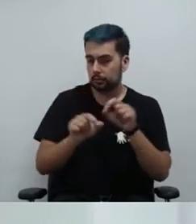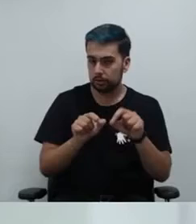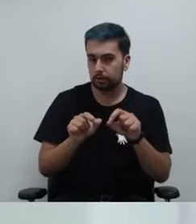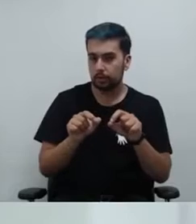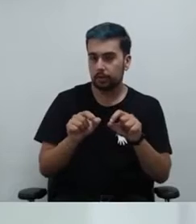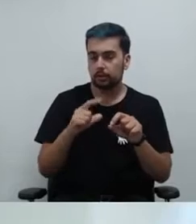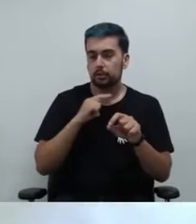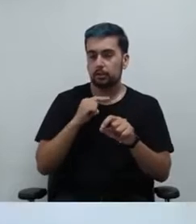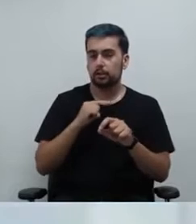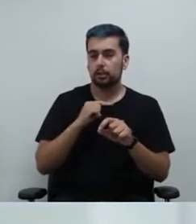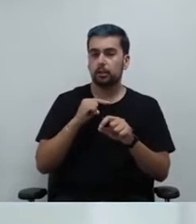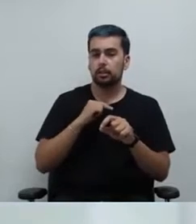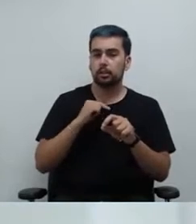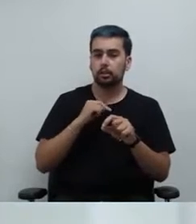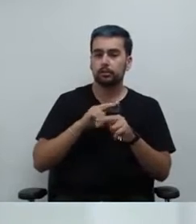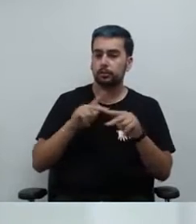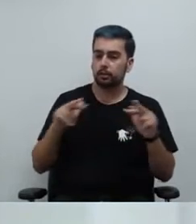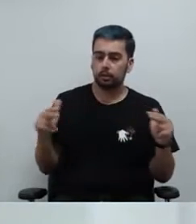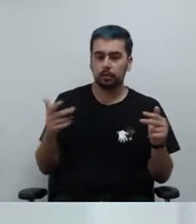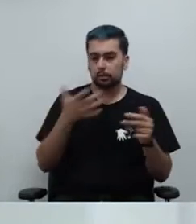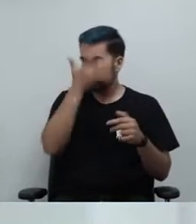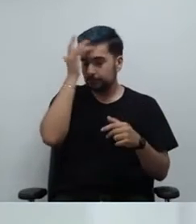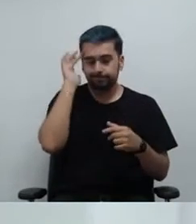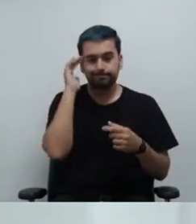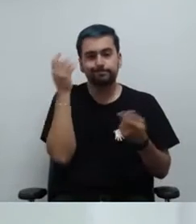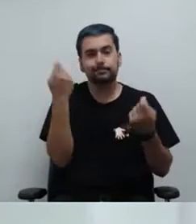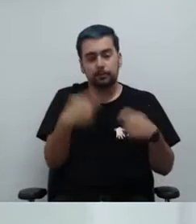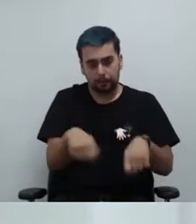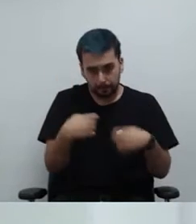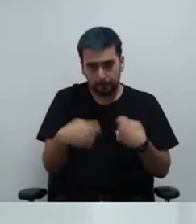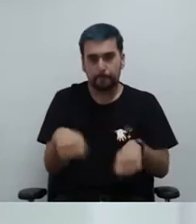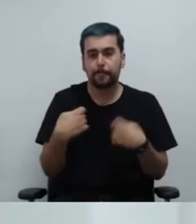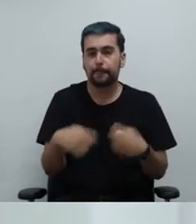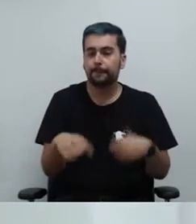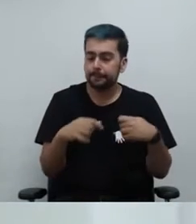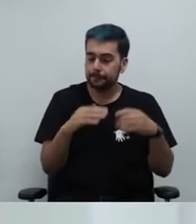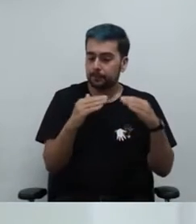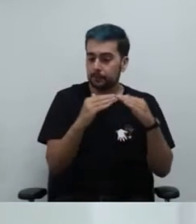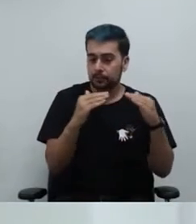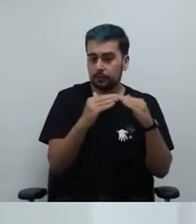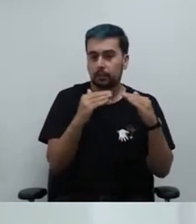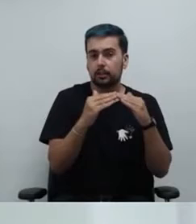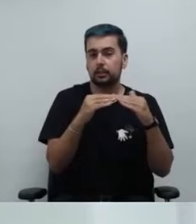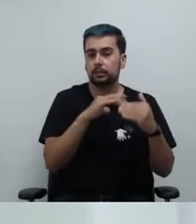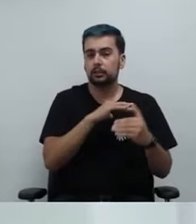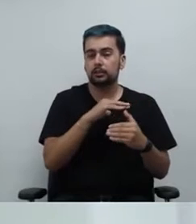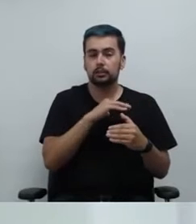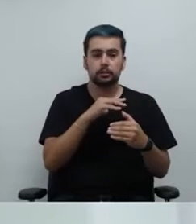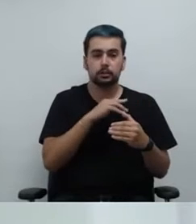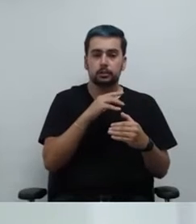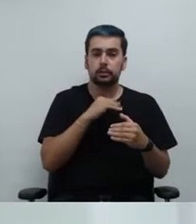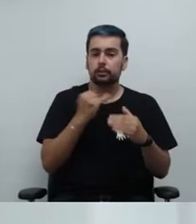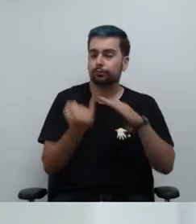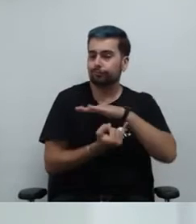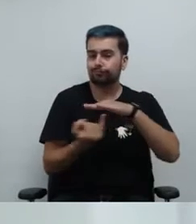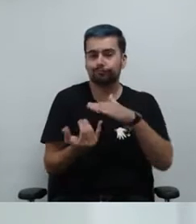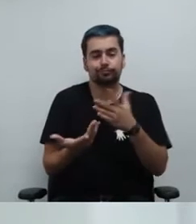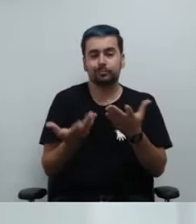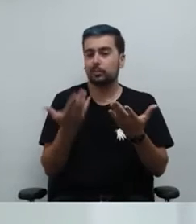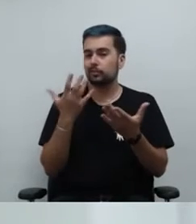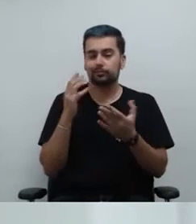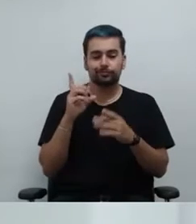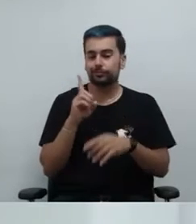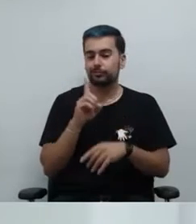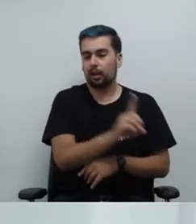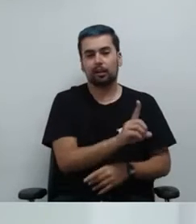que subsiste grande contingente de pessoas hipossuficientes residindo em cidades não atendidas pela instituição.